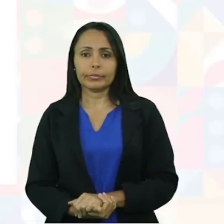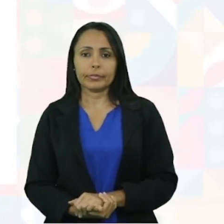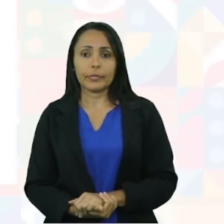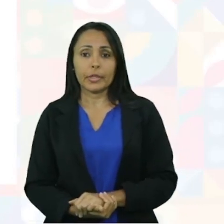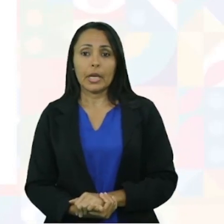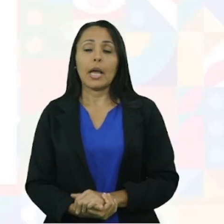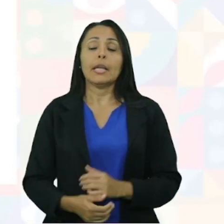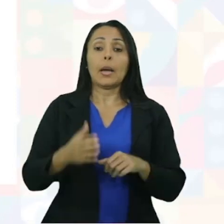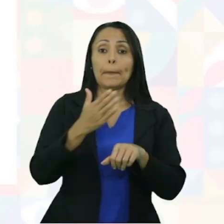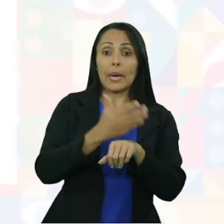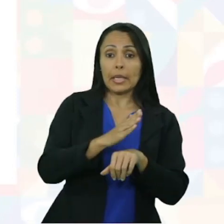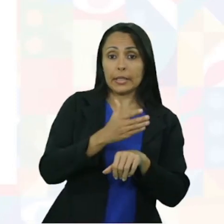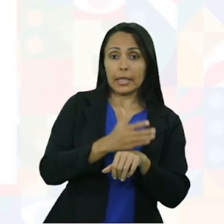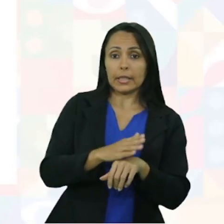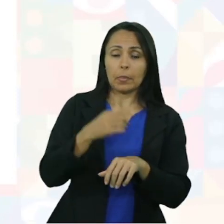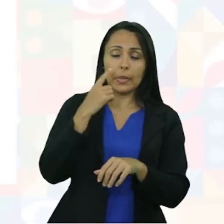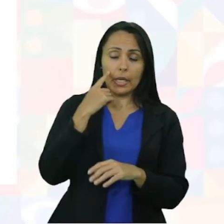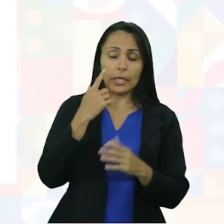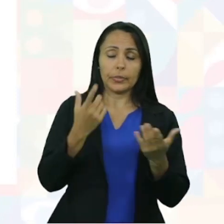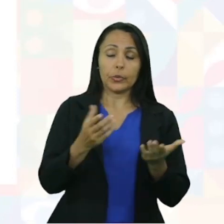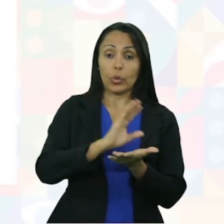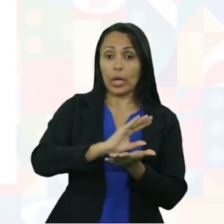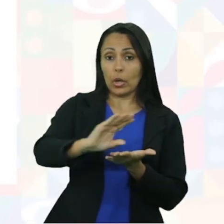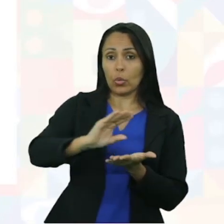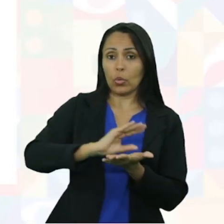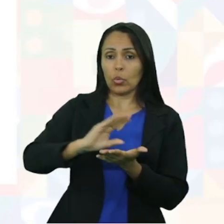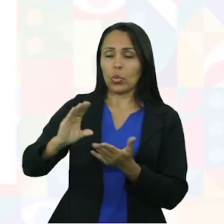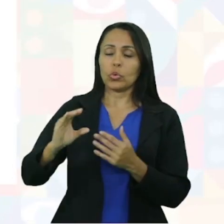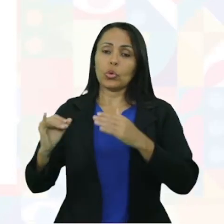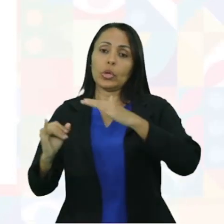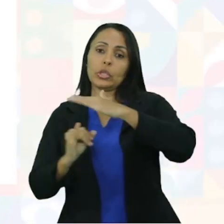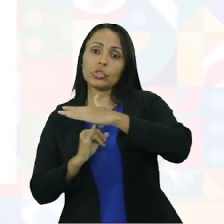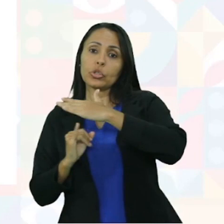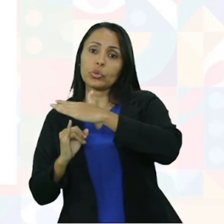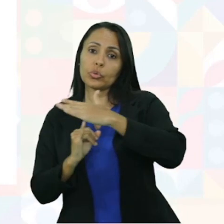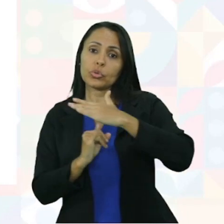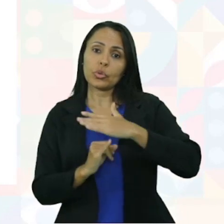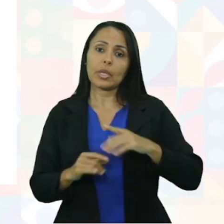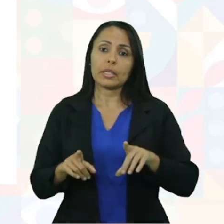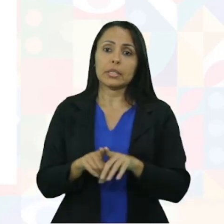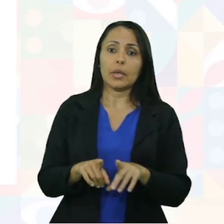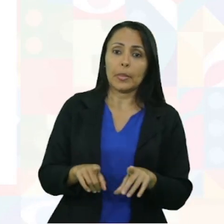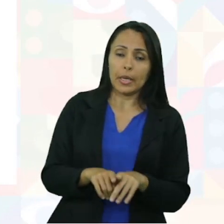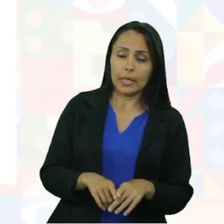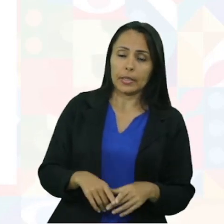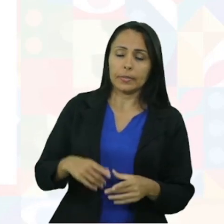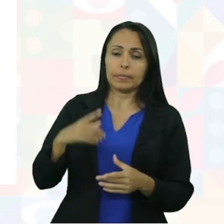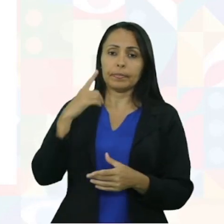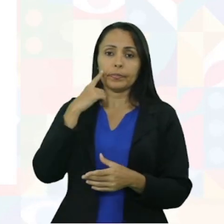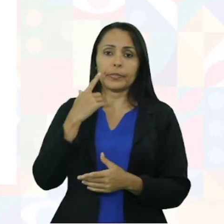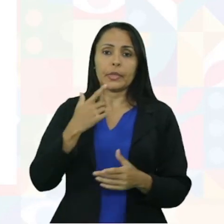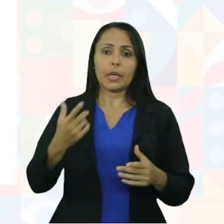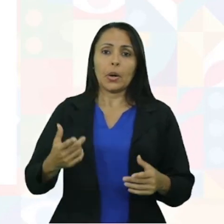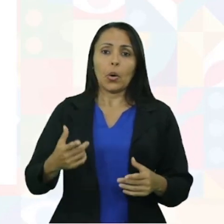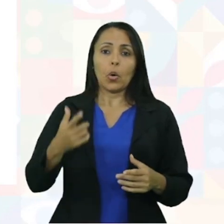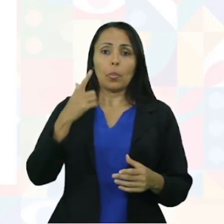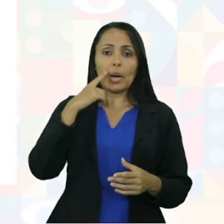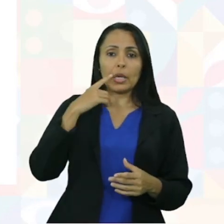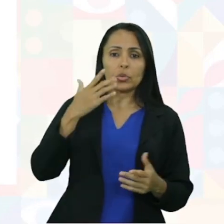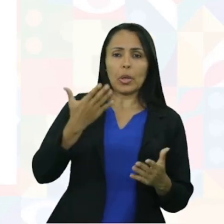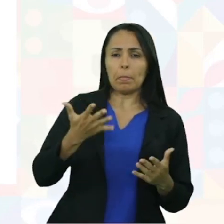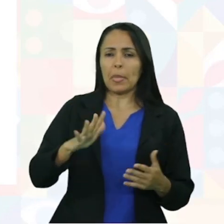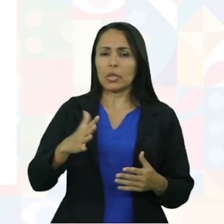contas dos recursos institucionais estaduais, que são os suprimentos institucionais, o prazo de 90 dias, sendo